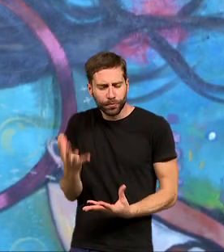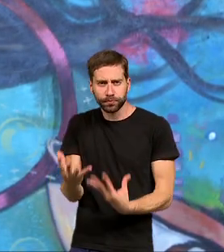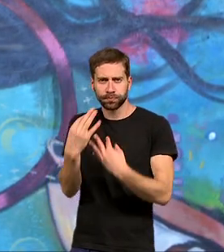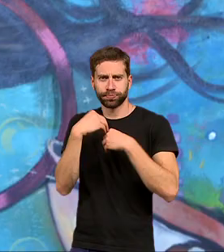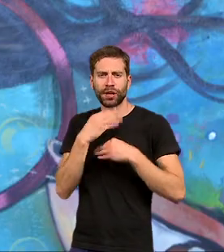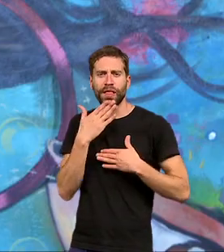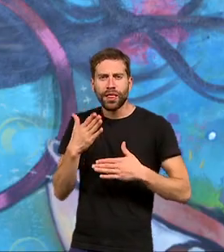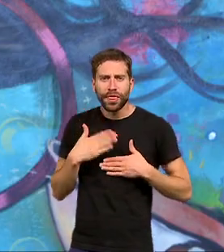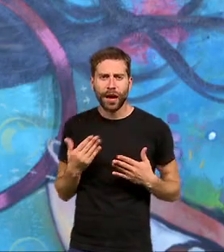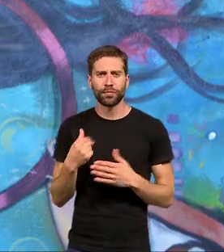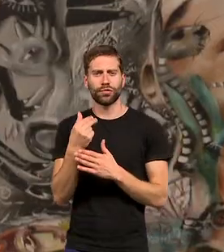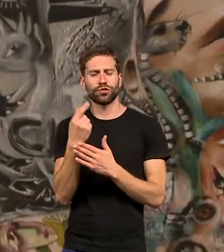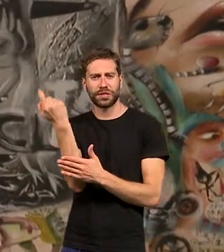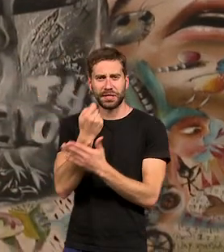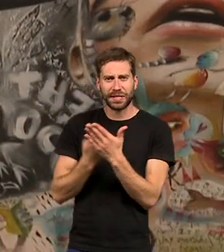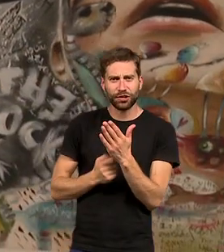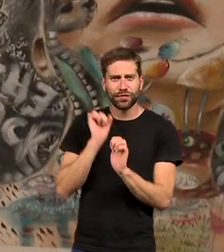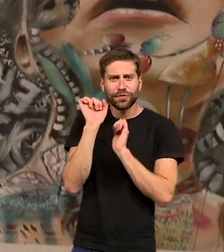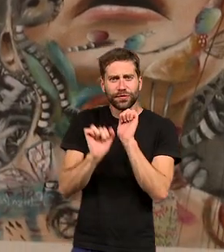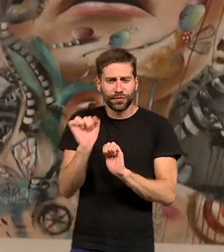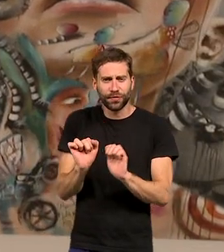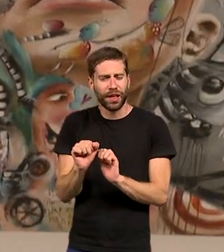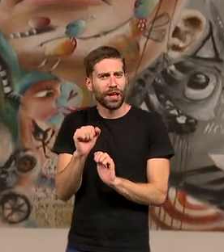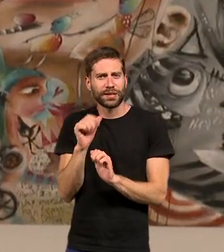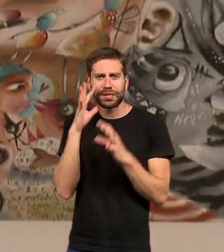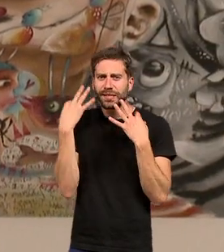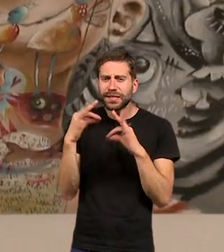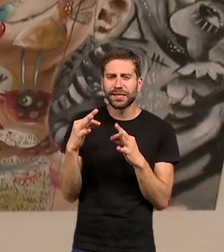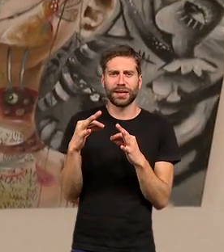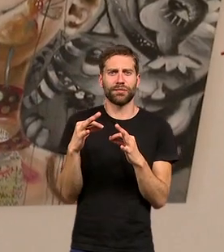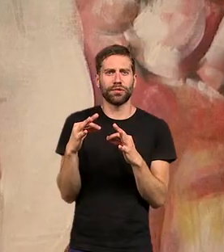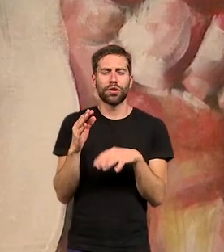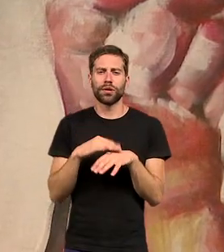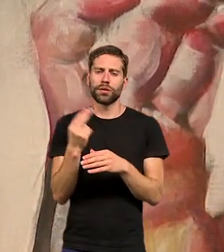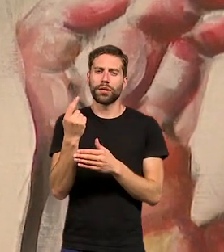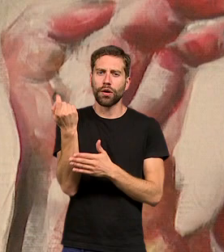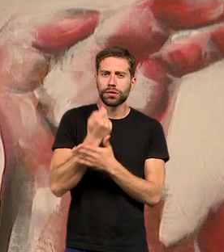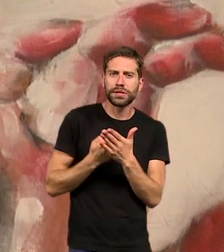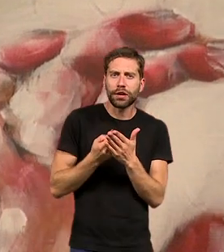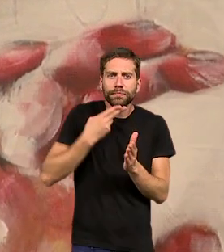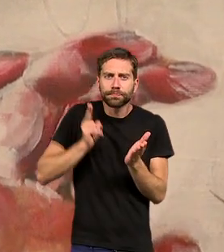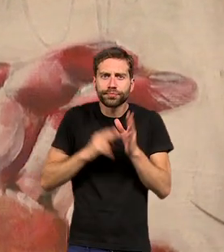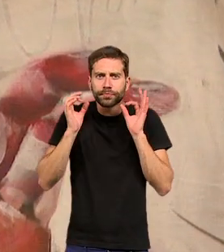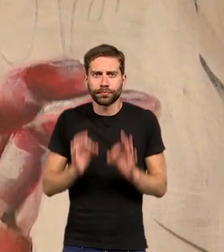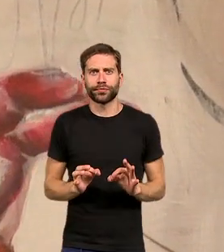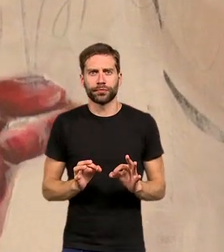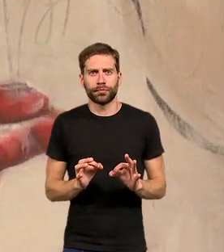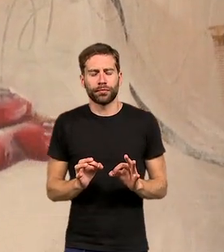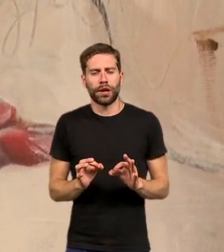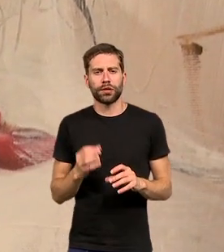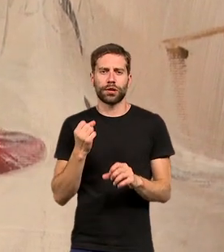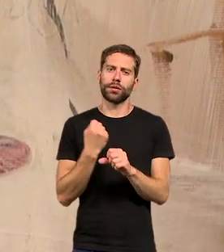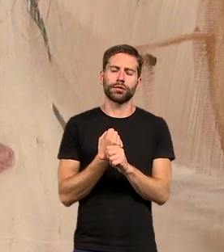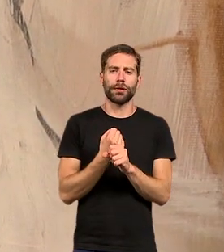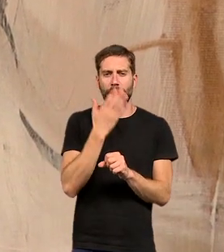desenhos toscos e simples das crianças, porque são desenhos muito verdadeiros, são trabalhos muito,